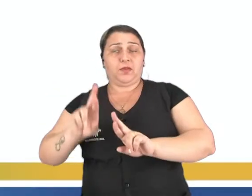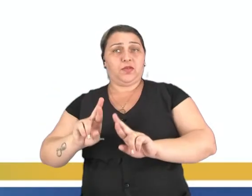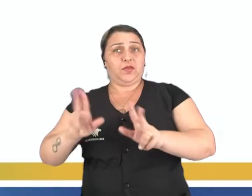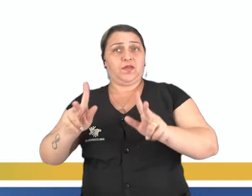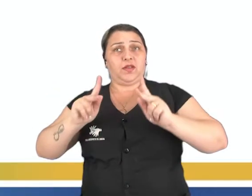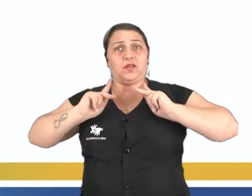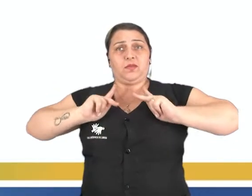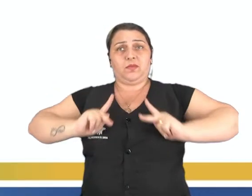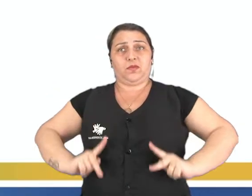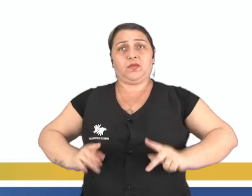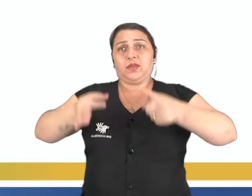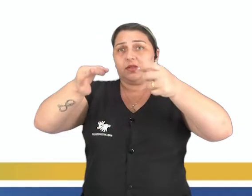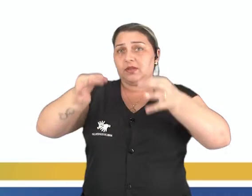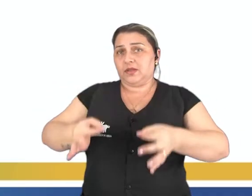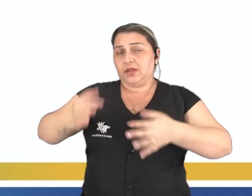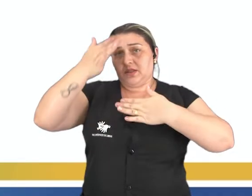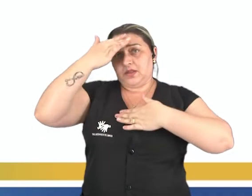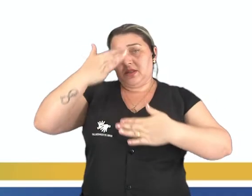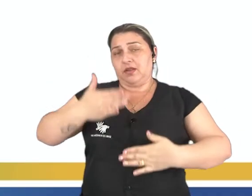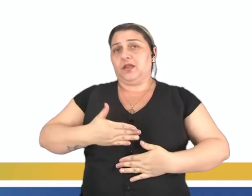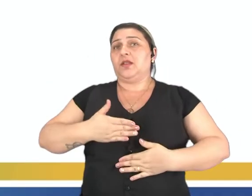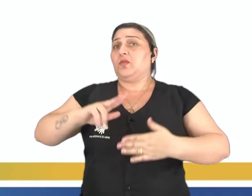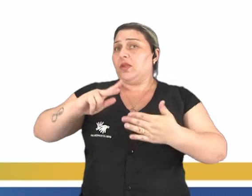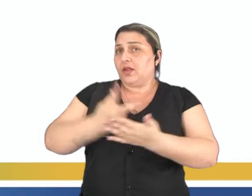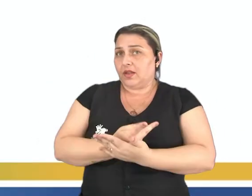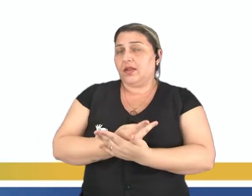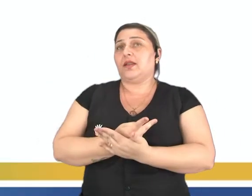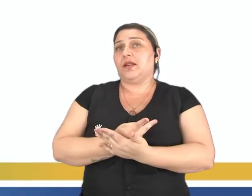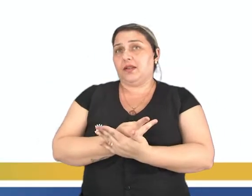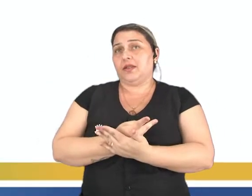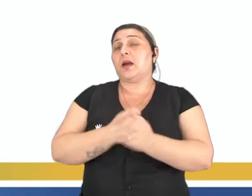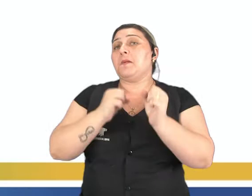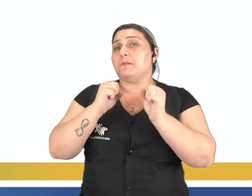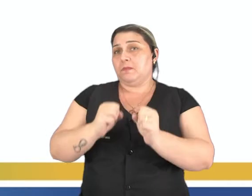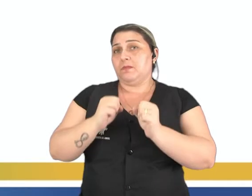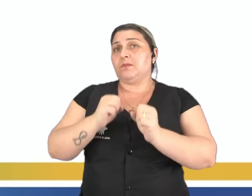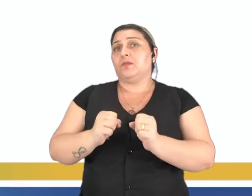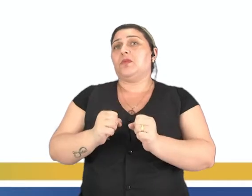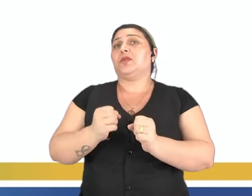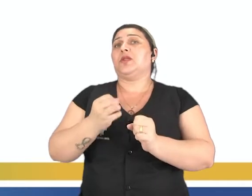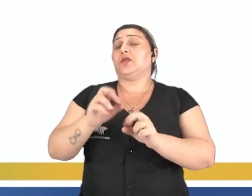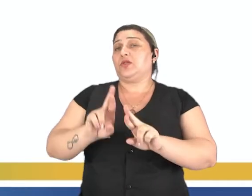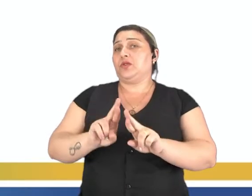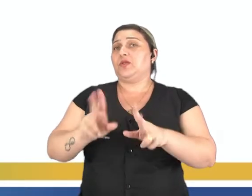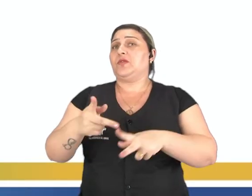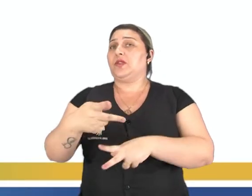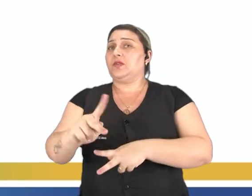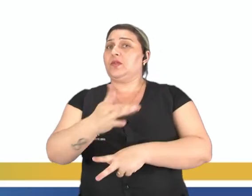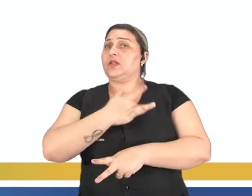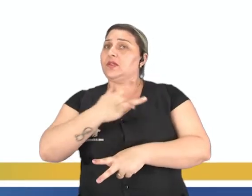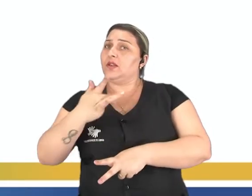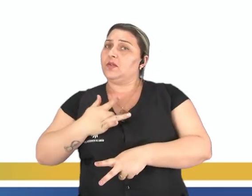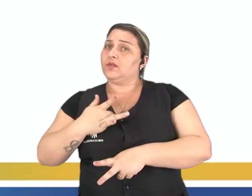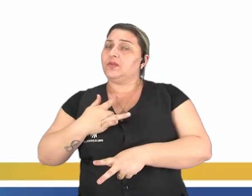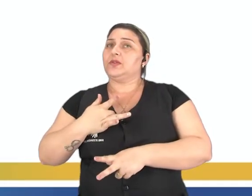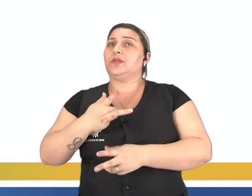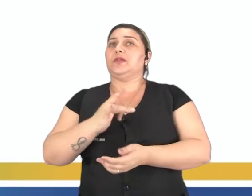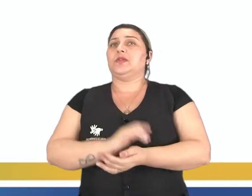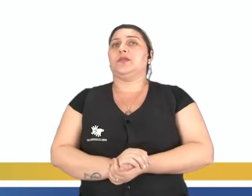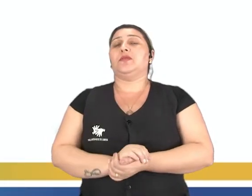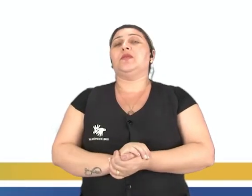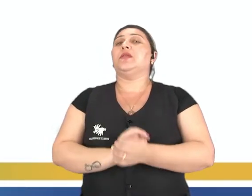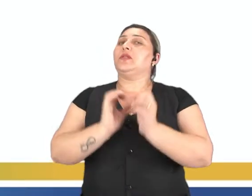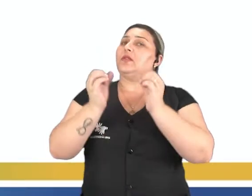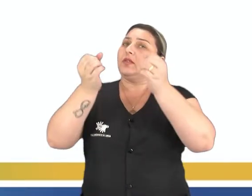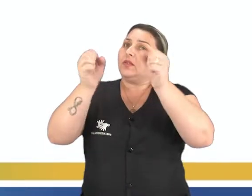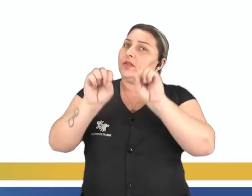uma postura corporal correta de uma incorreta pode fazer toda a diferença na sua saúde, né? Que foi o que eu